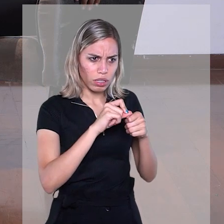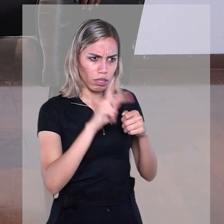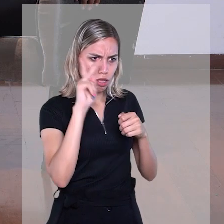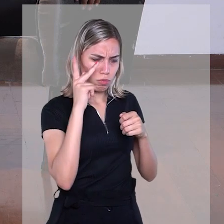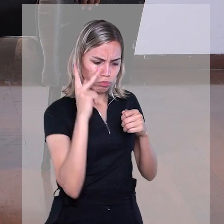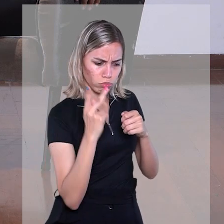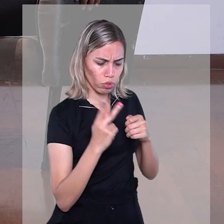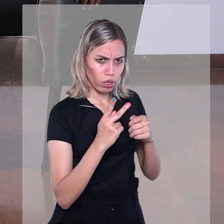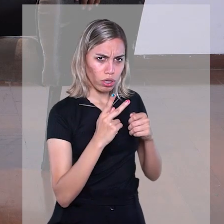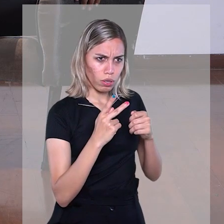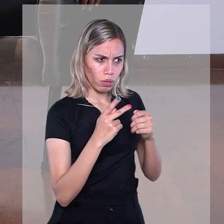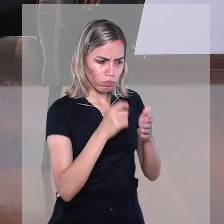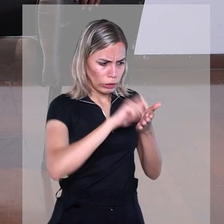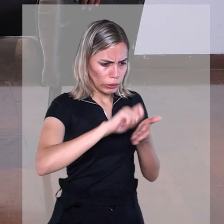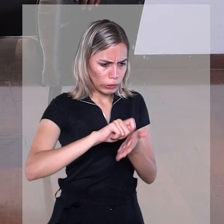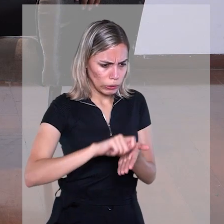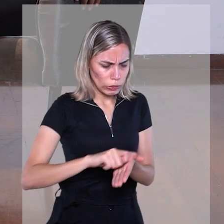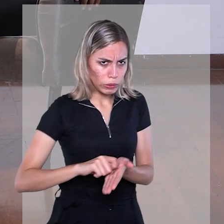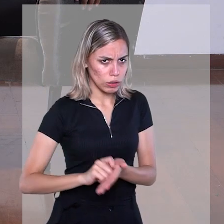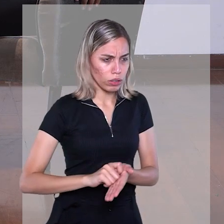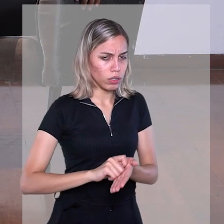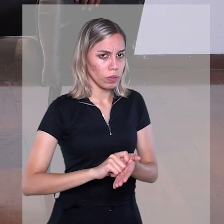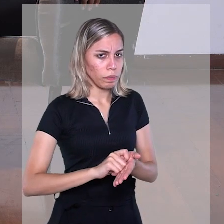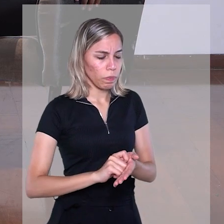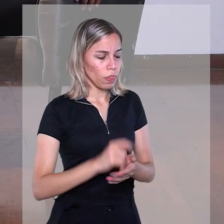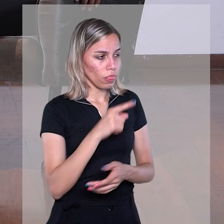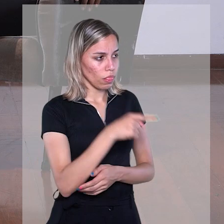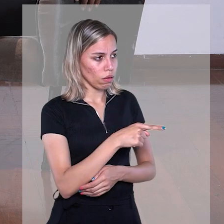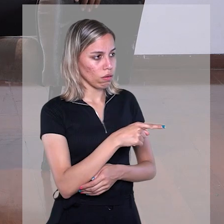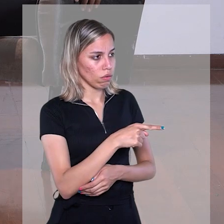Você me disse um dia da sua vida para receber como parte integrante